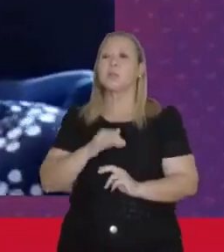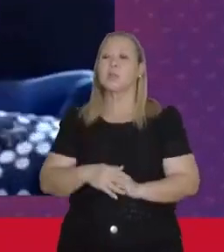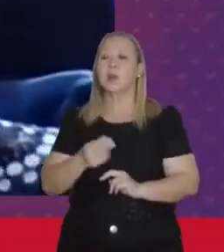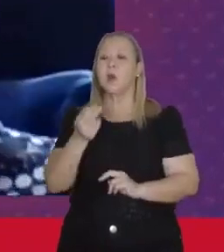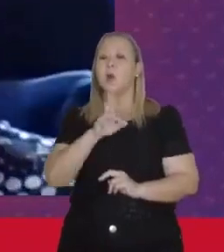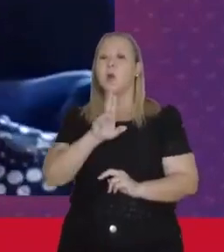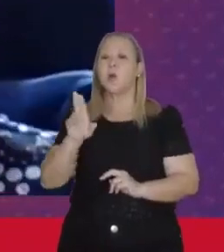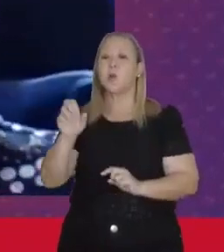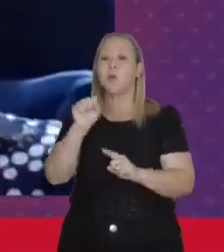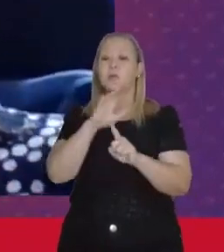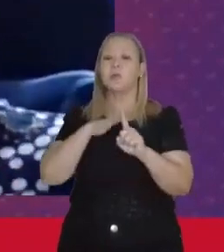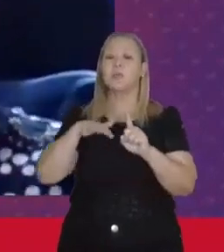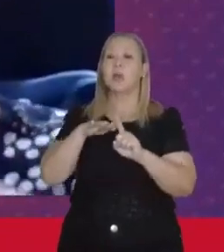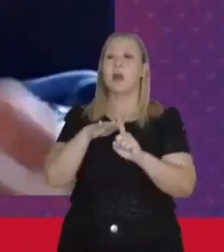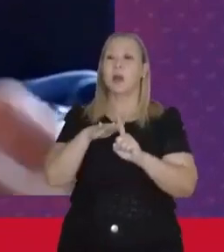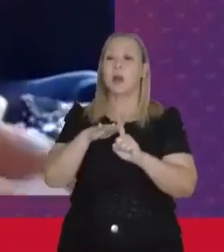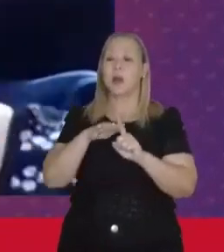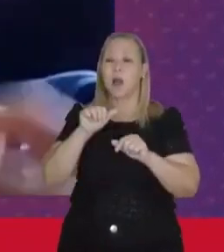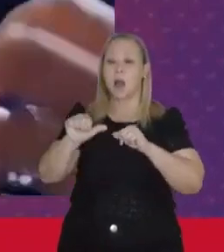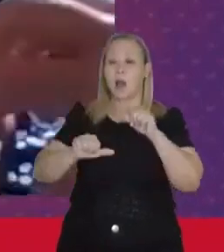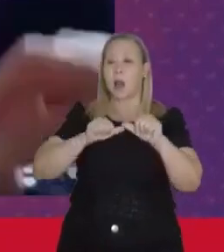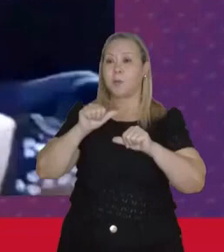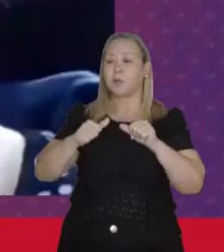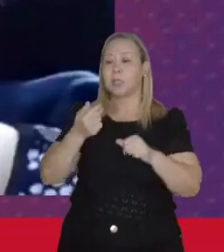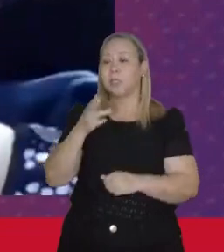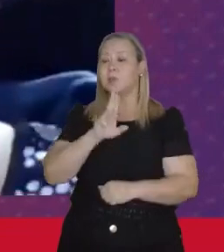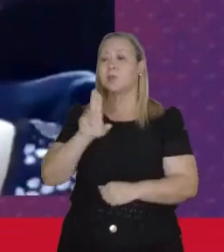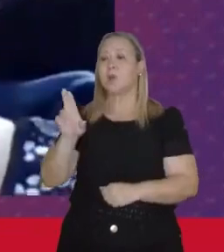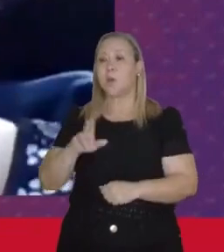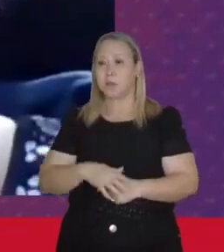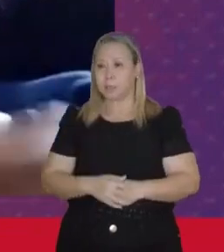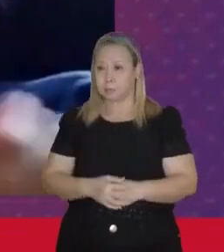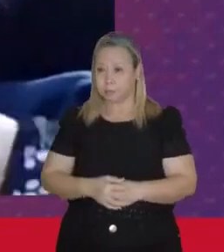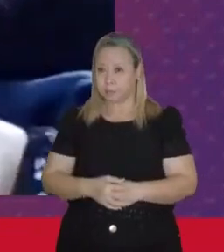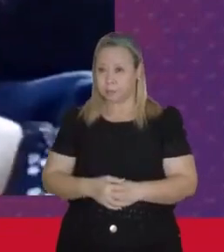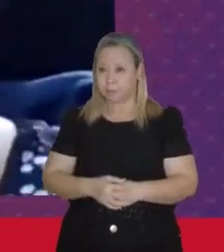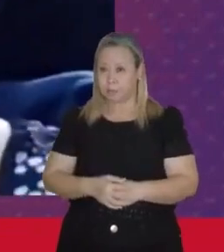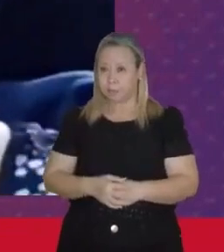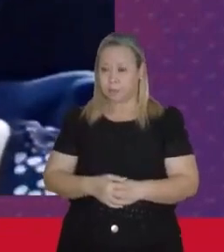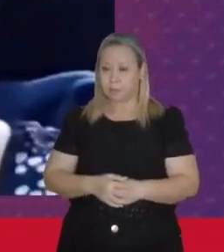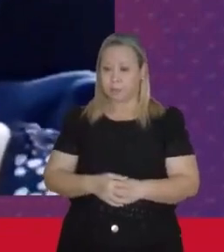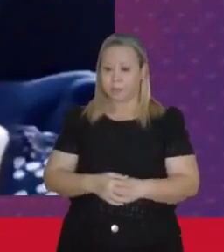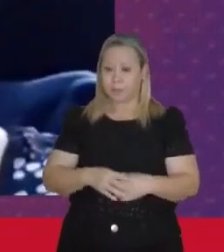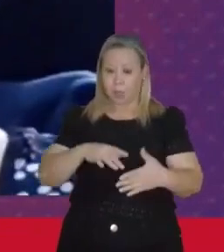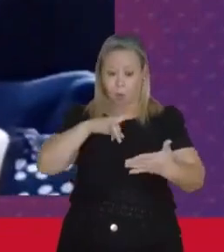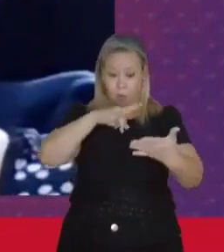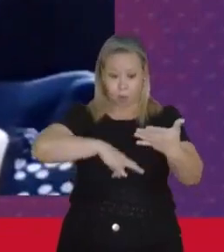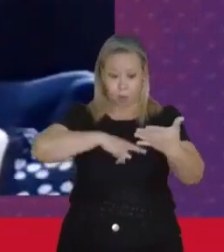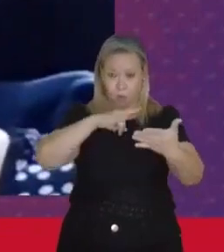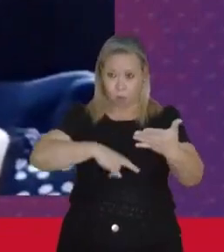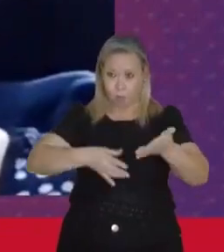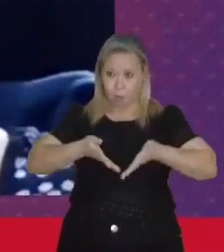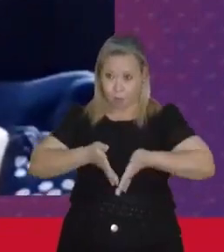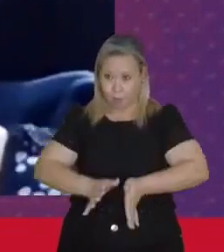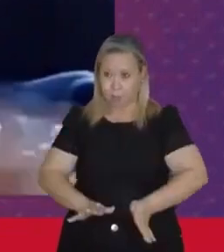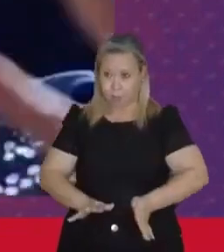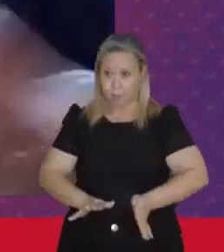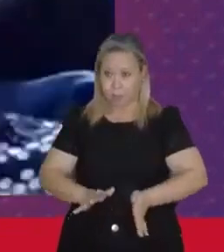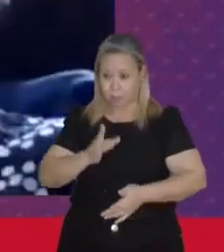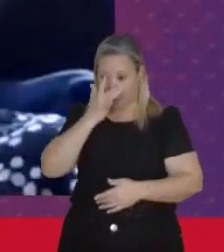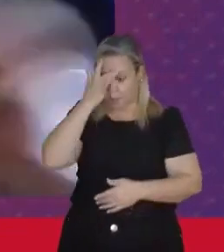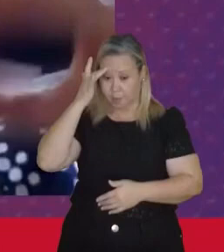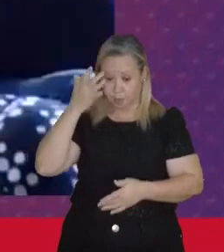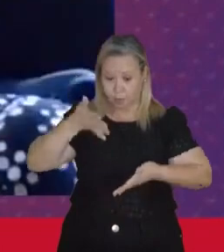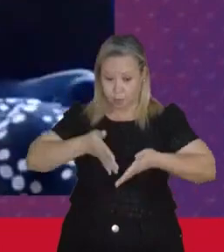nome social. A mudança do nome da certidão de nascimento,